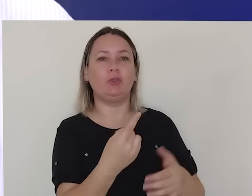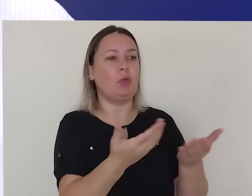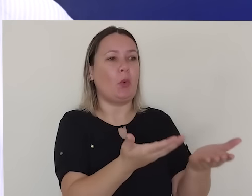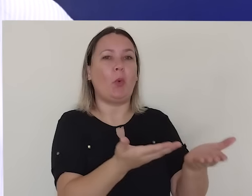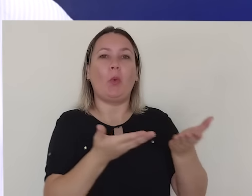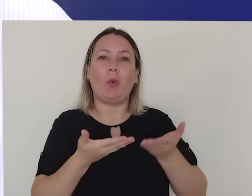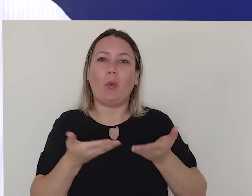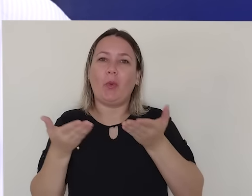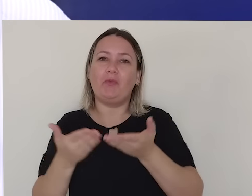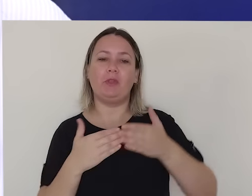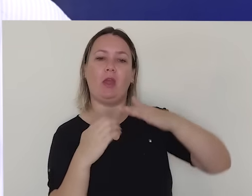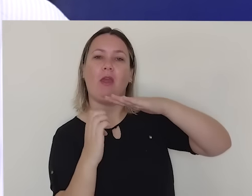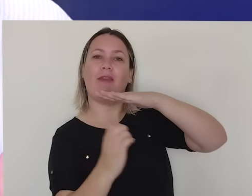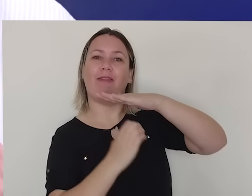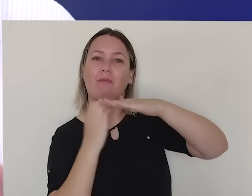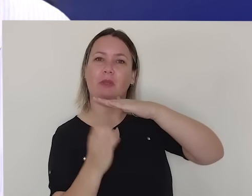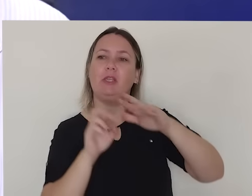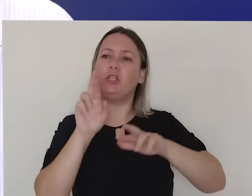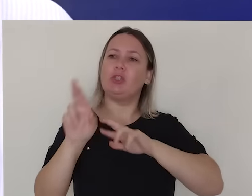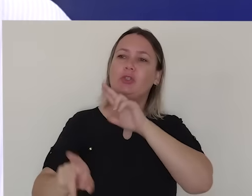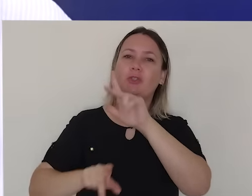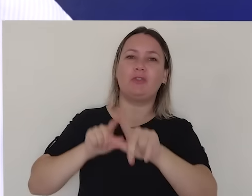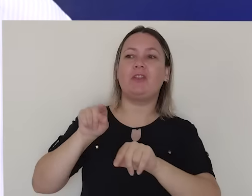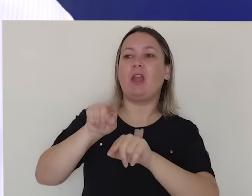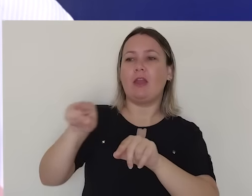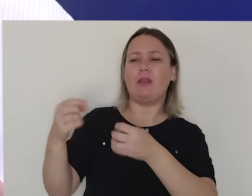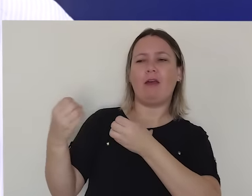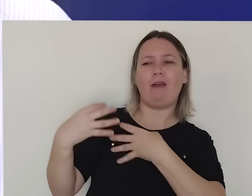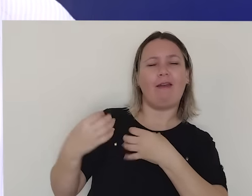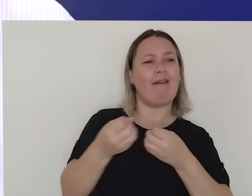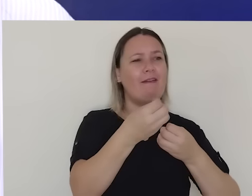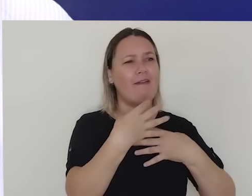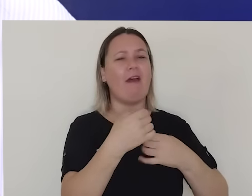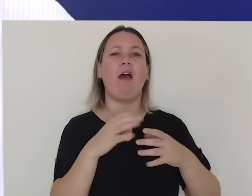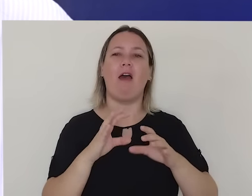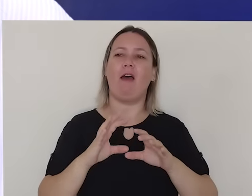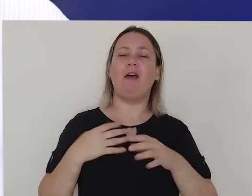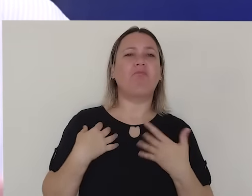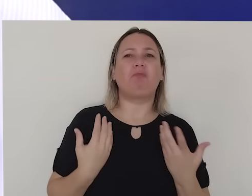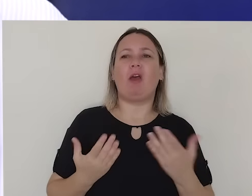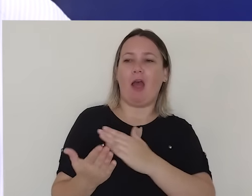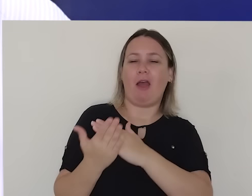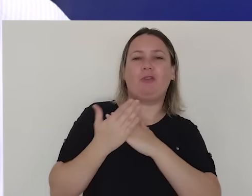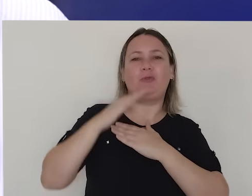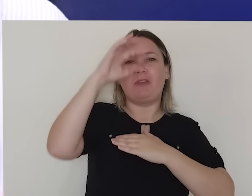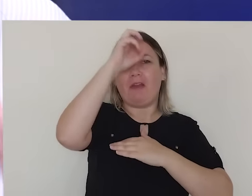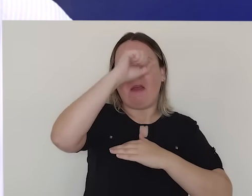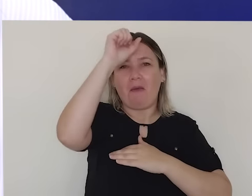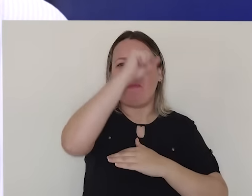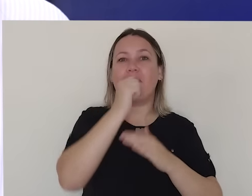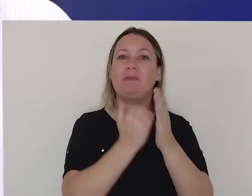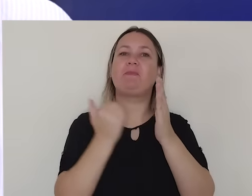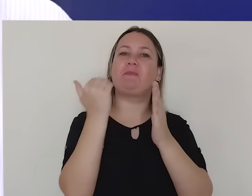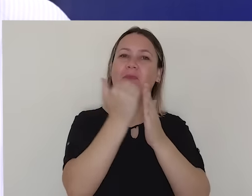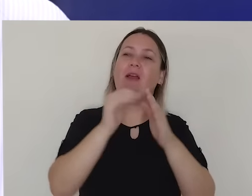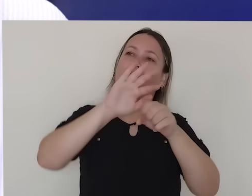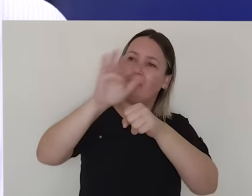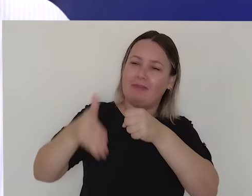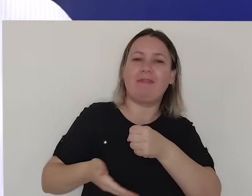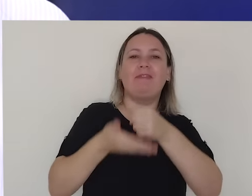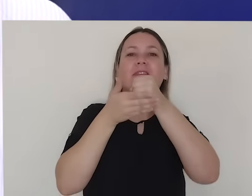vários parceiros para que a gente possa nos inspirar para que a gente possa aprender mais a jornada de sustentabilidade desses